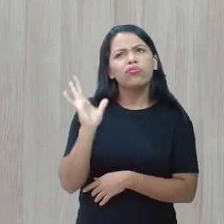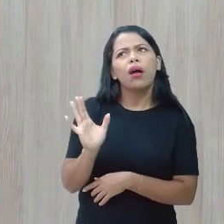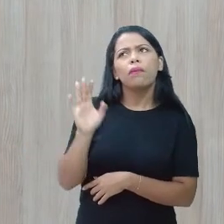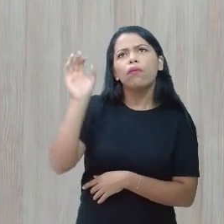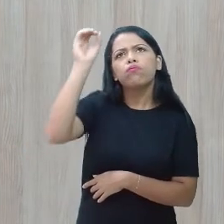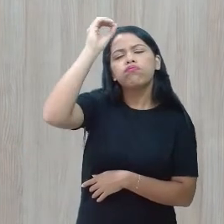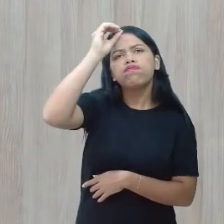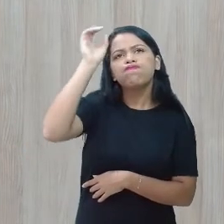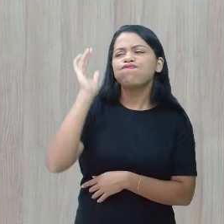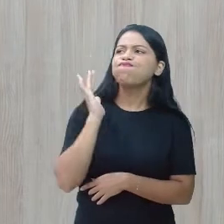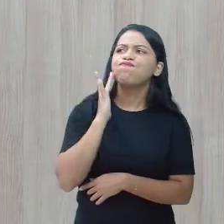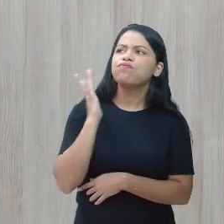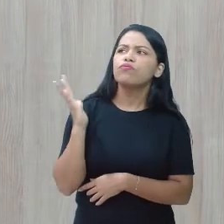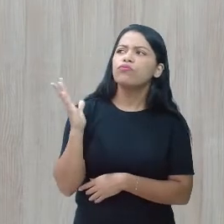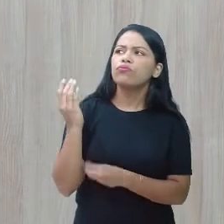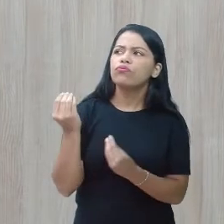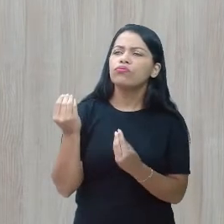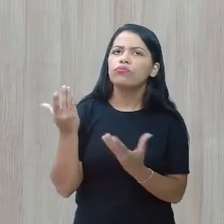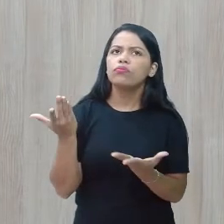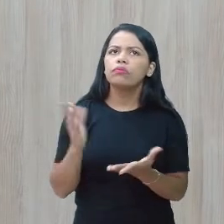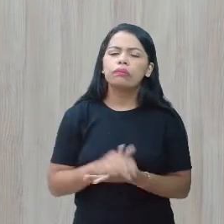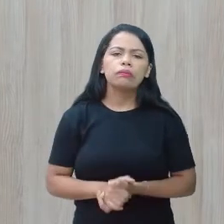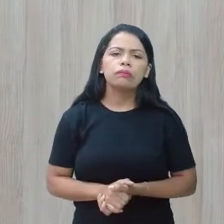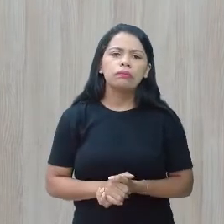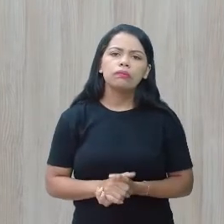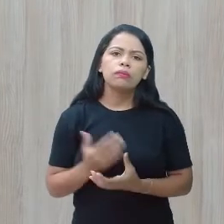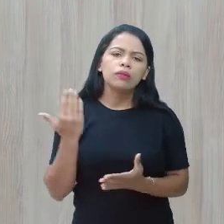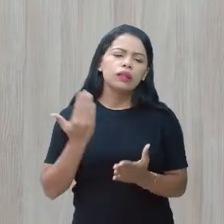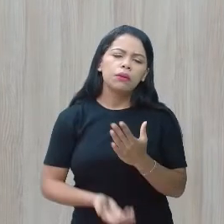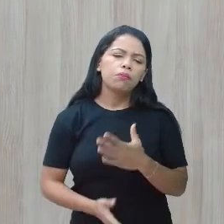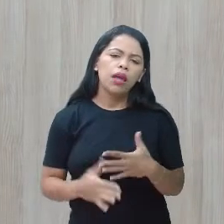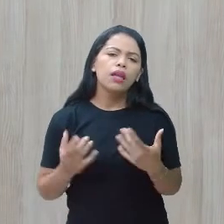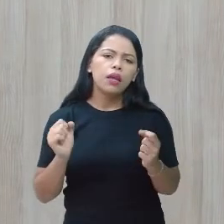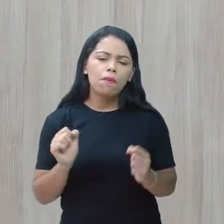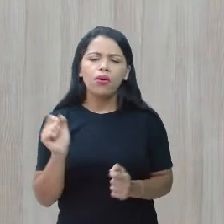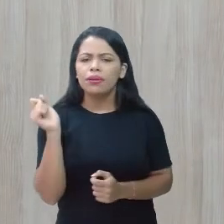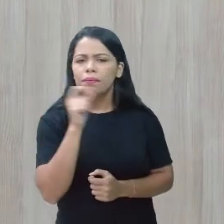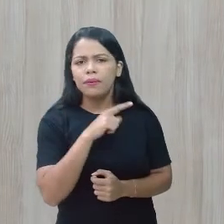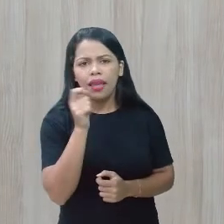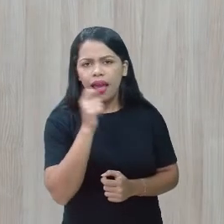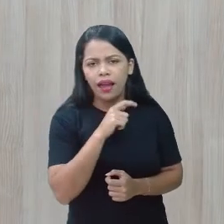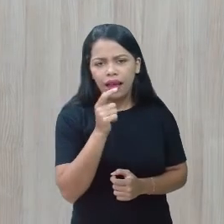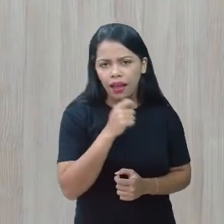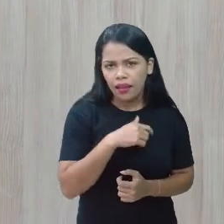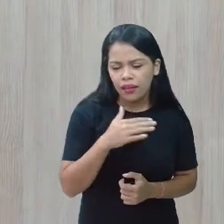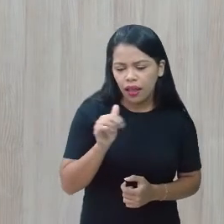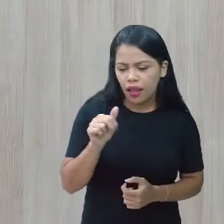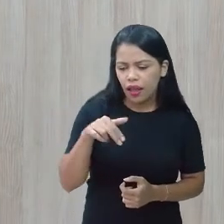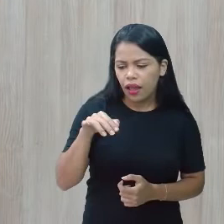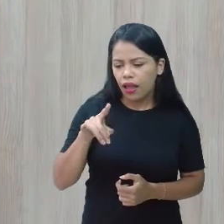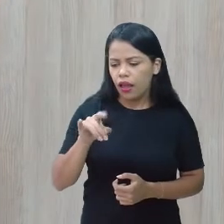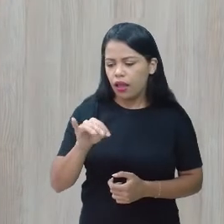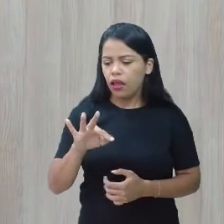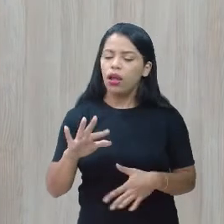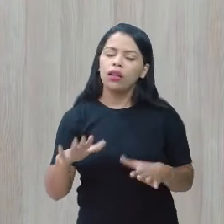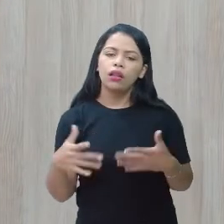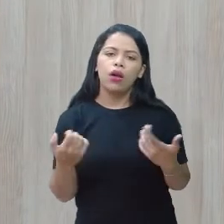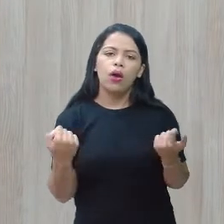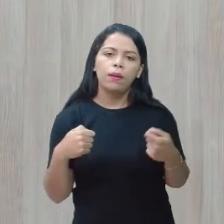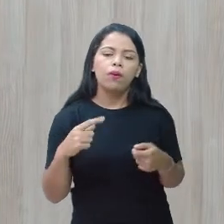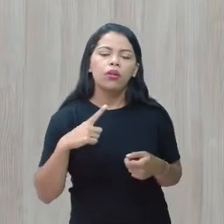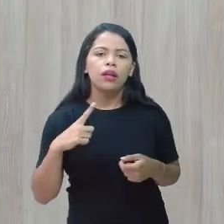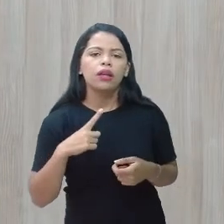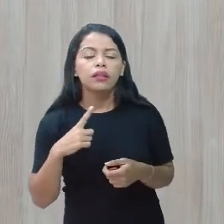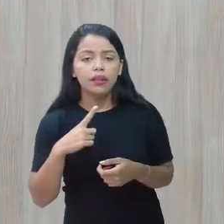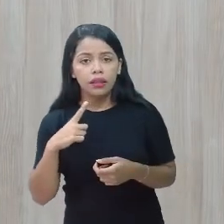aquela informação, não é? Que vem através de uma piada, de uma anedota. E é interessante ter adultos, por isso que é interessante